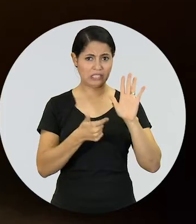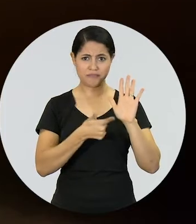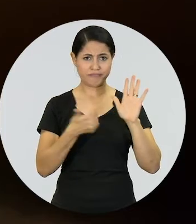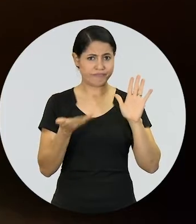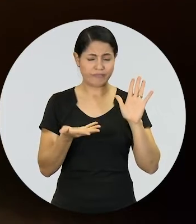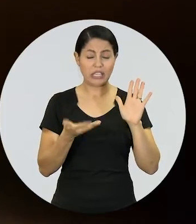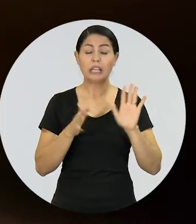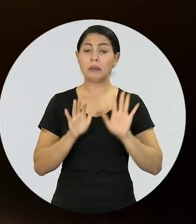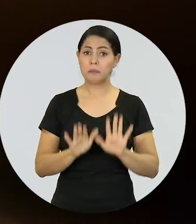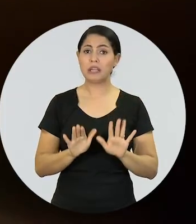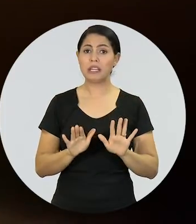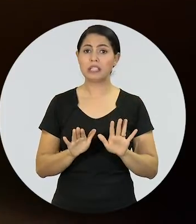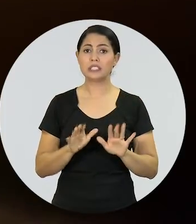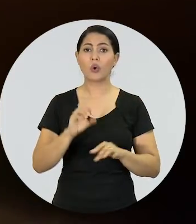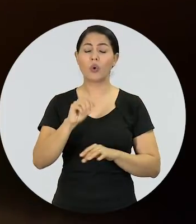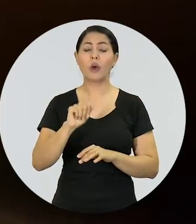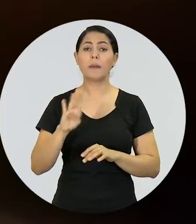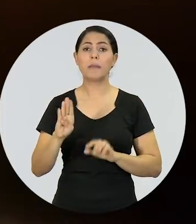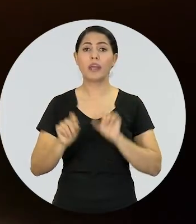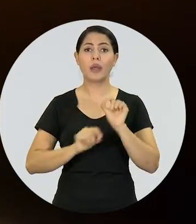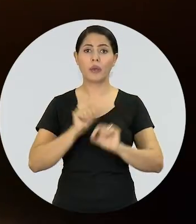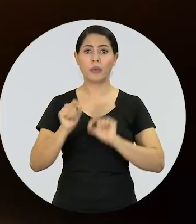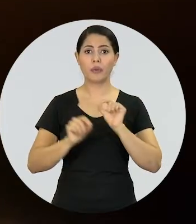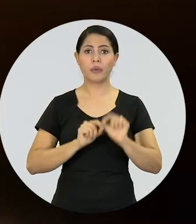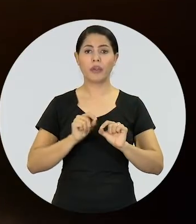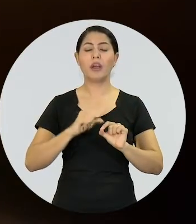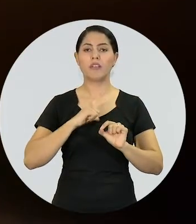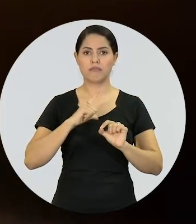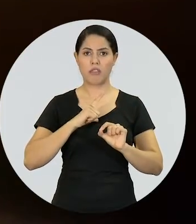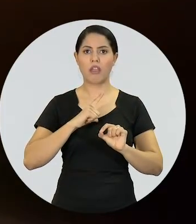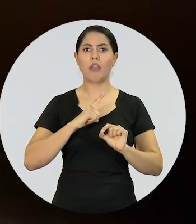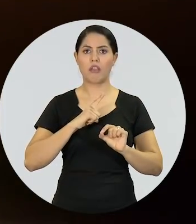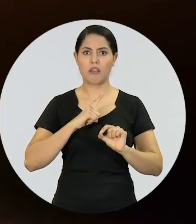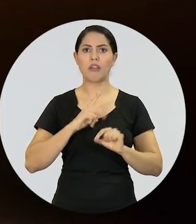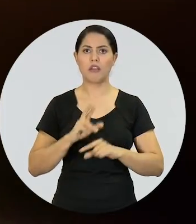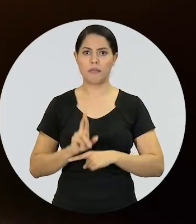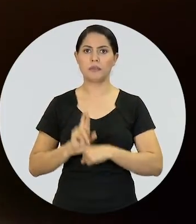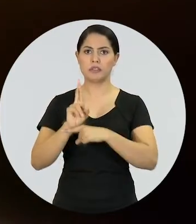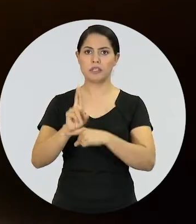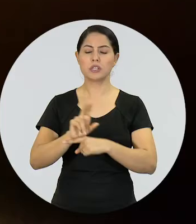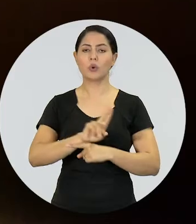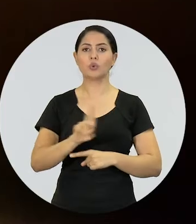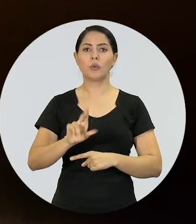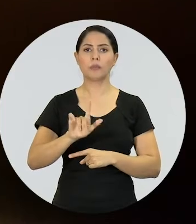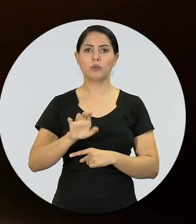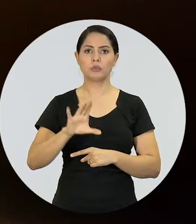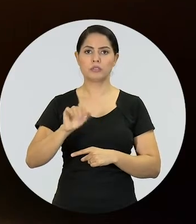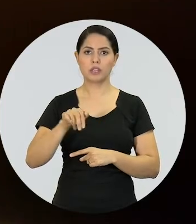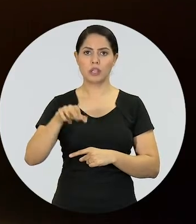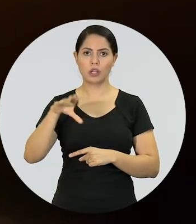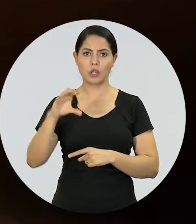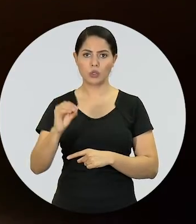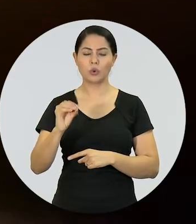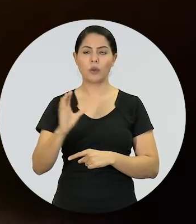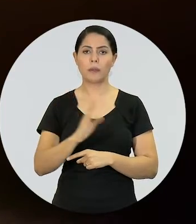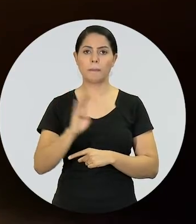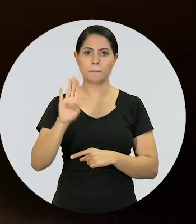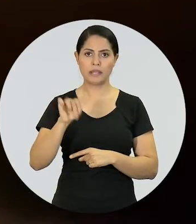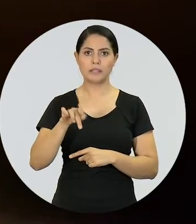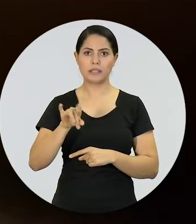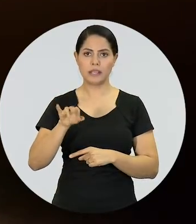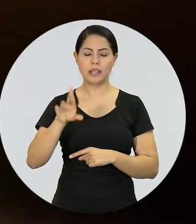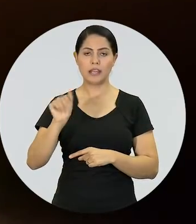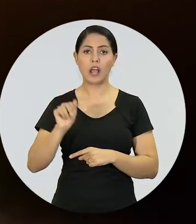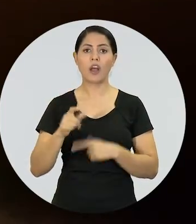para continuar com essa regra. Então agora a OAB, né, representada pelo seu presidente Luciano Bandeira, decidiu fazer